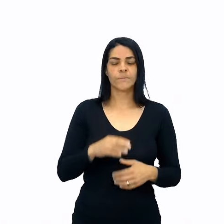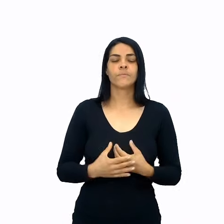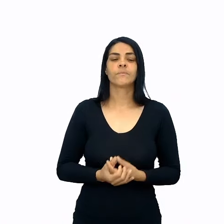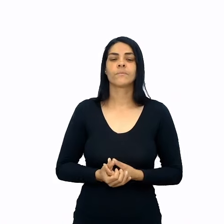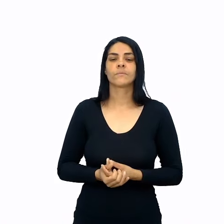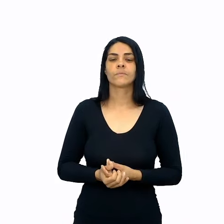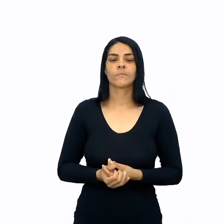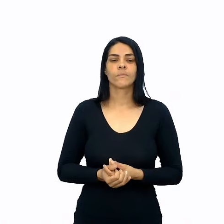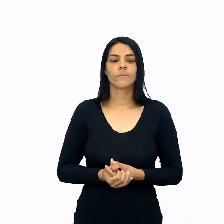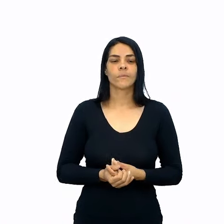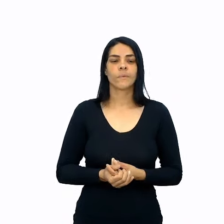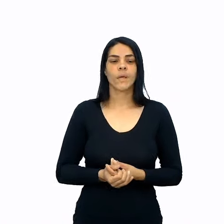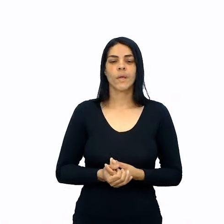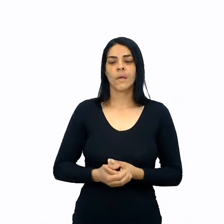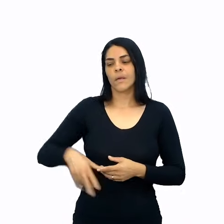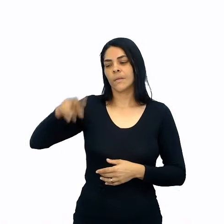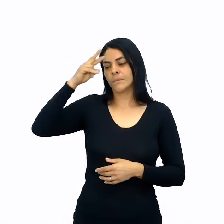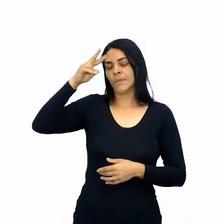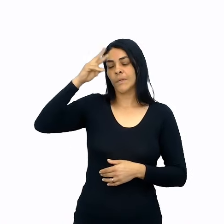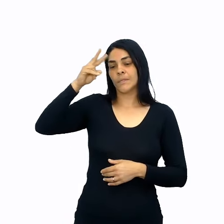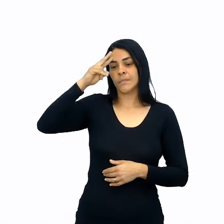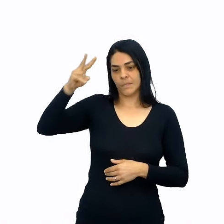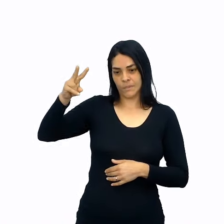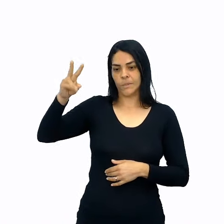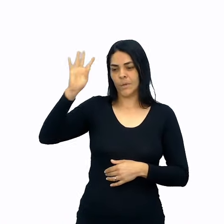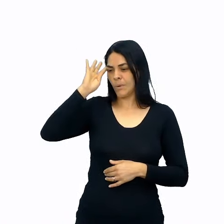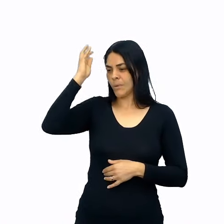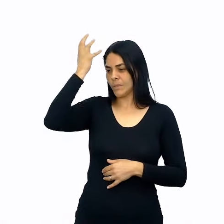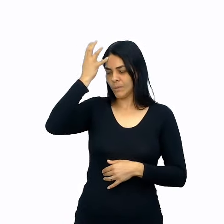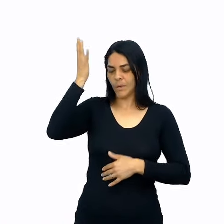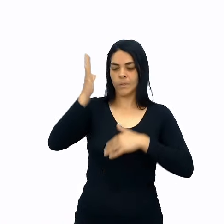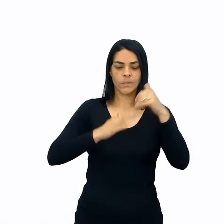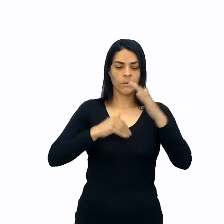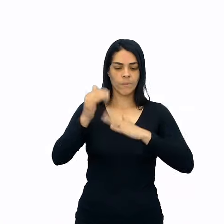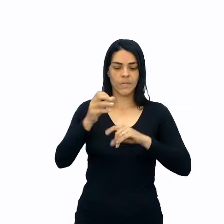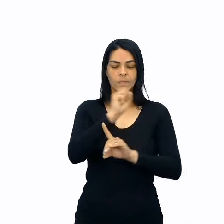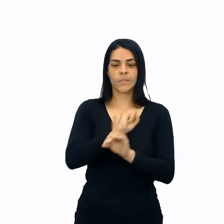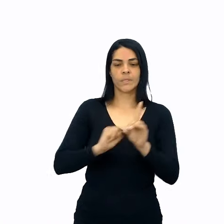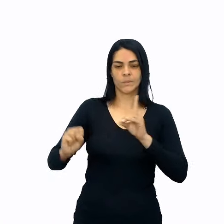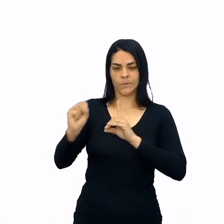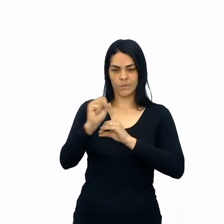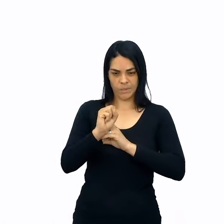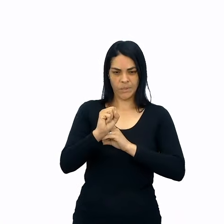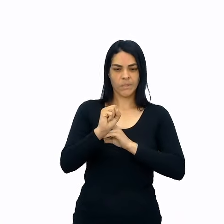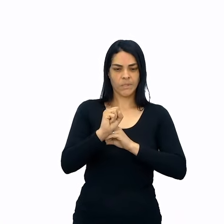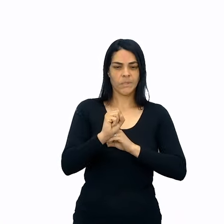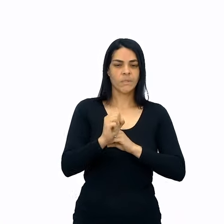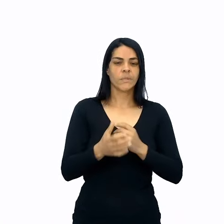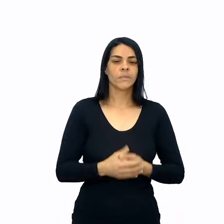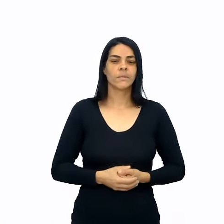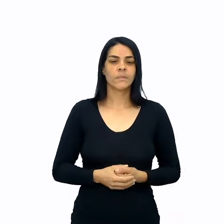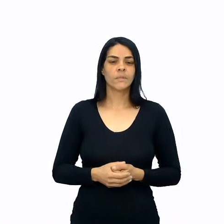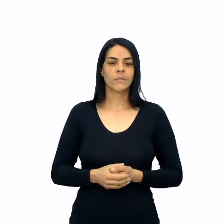construtos historicamente resultantes de práticas sociais, denominados por esses